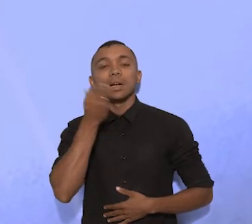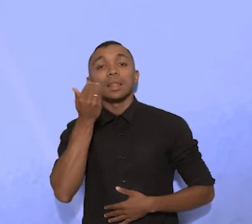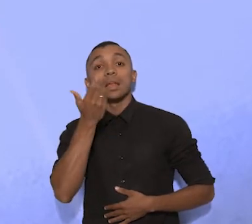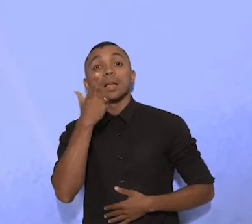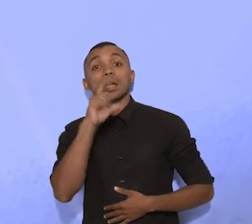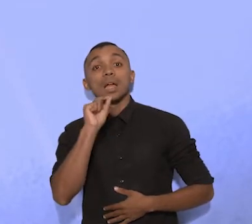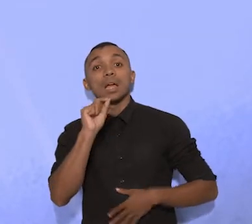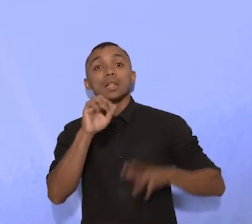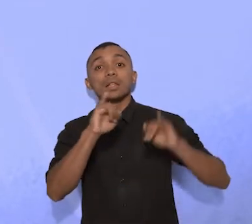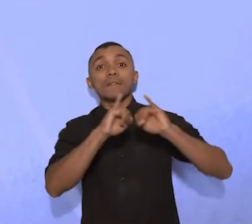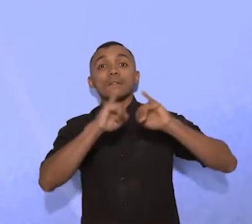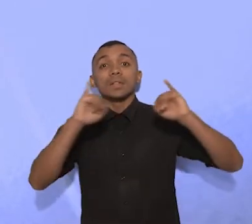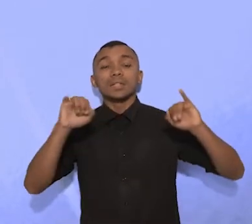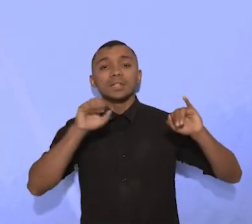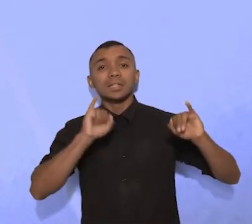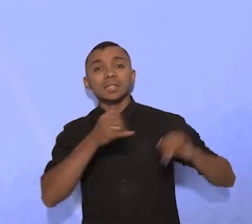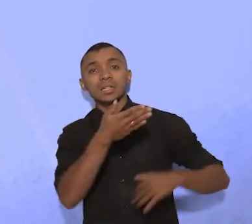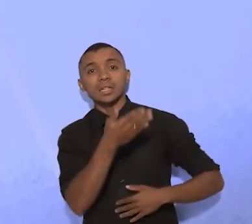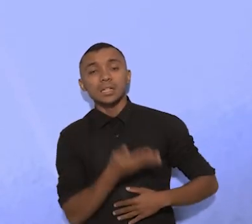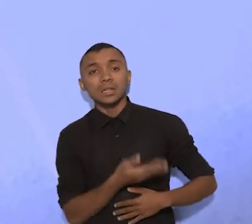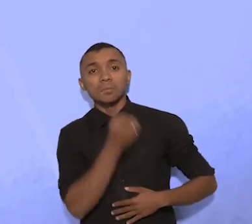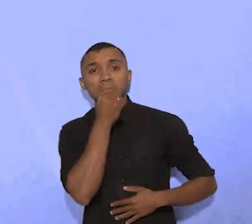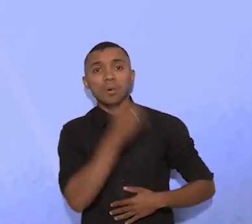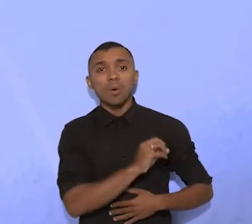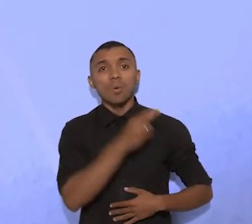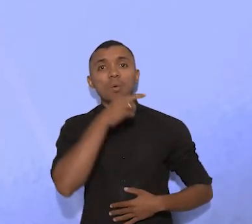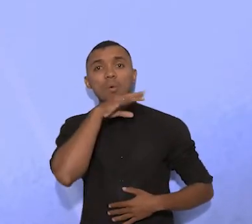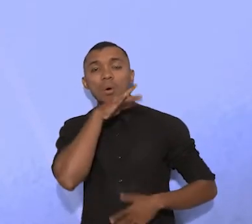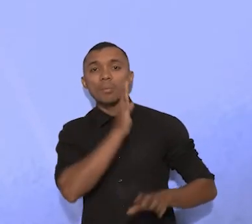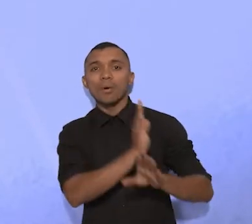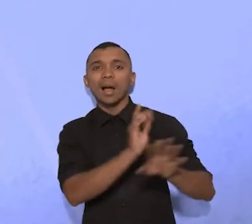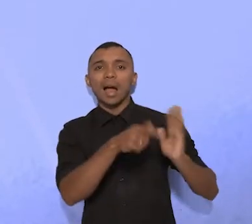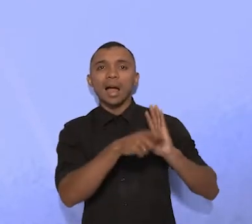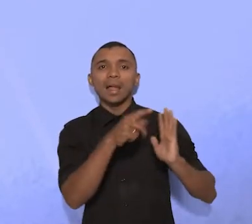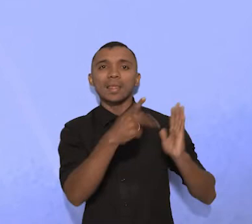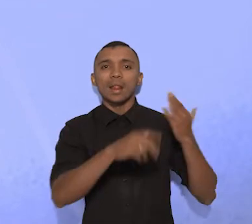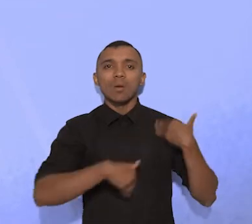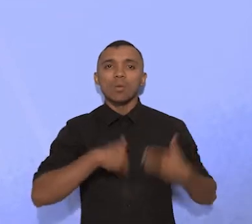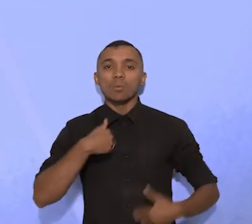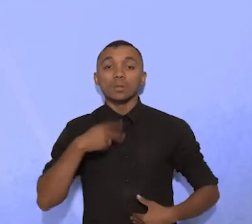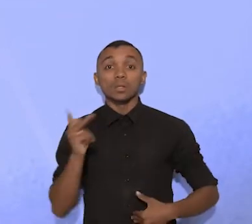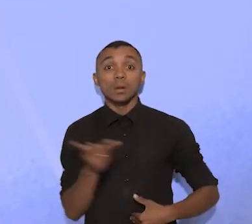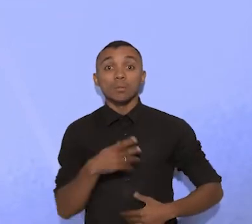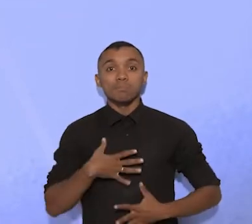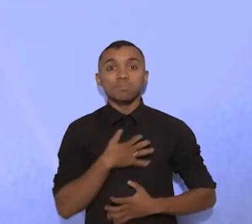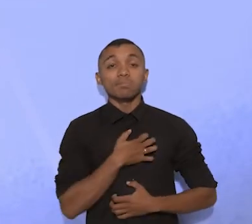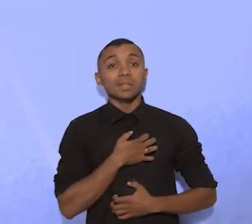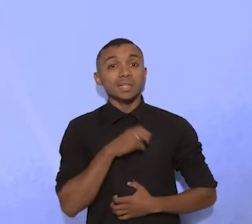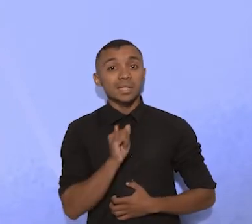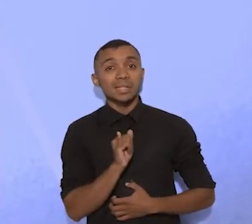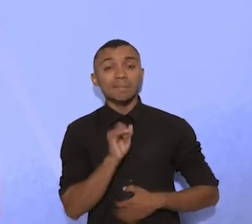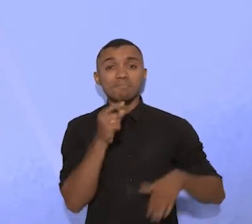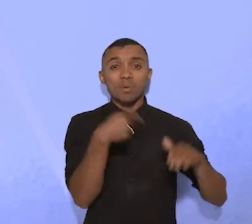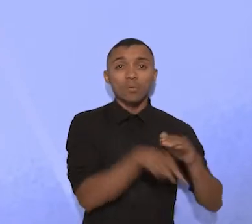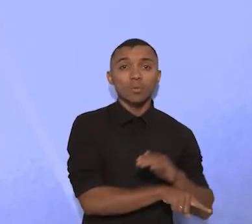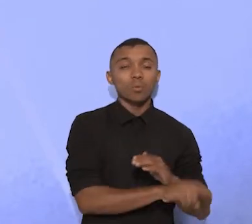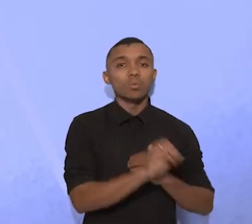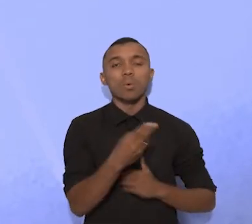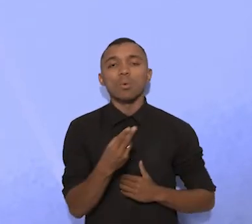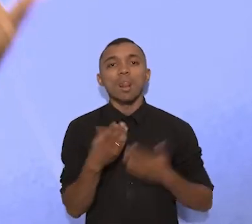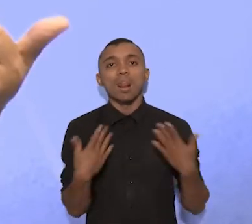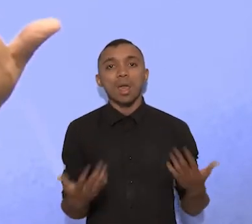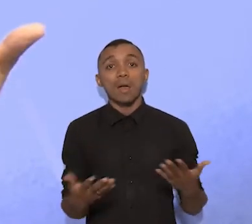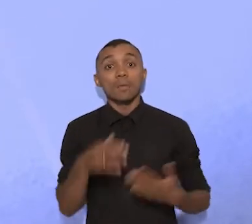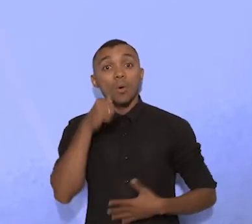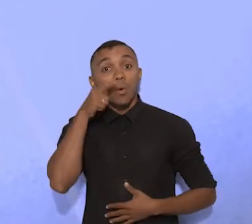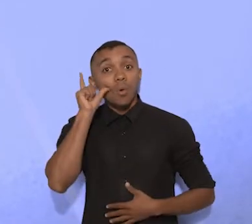aí a extensão da gravidade, só falaram que teve um estiramento muscular, mas ninguém sabe qual é o grau, em quanto tempo ele vai ficar fora.